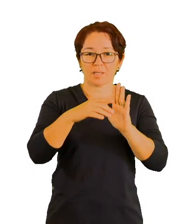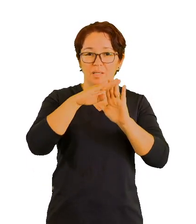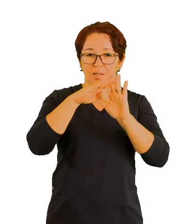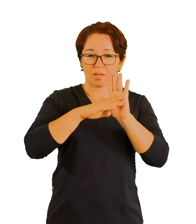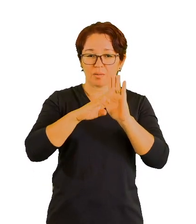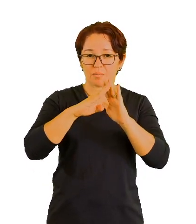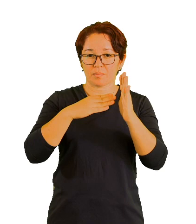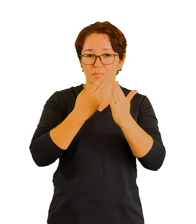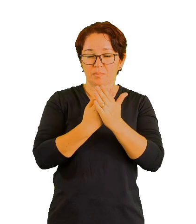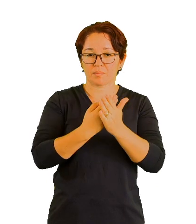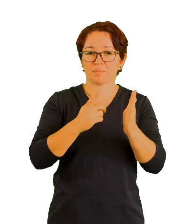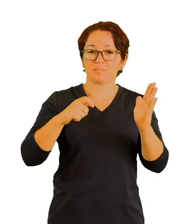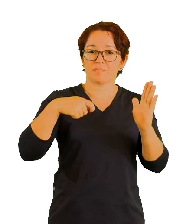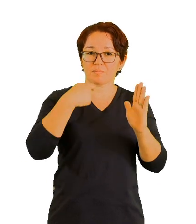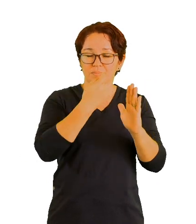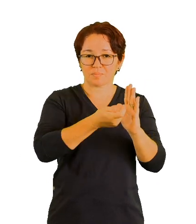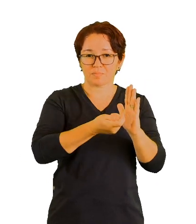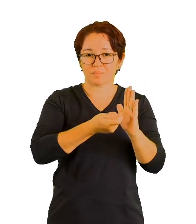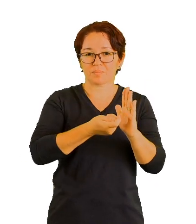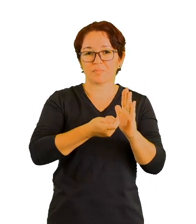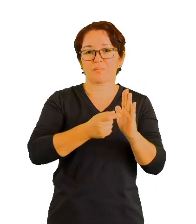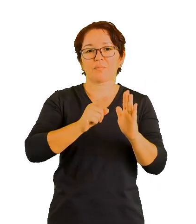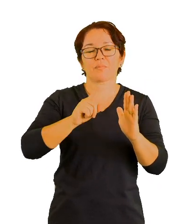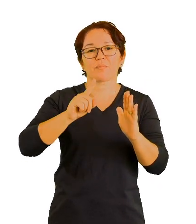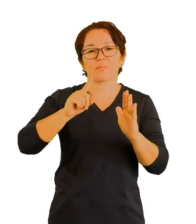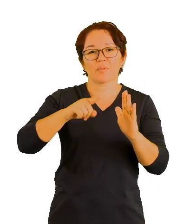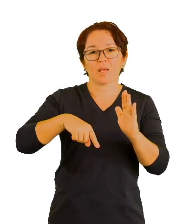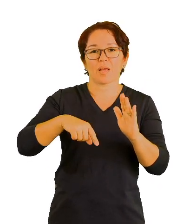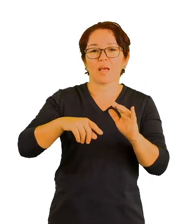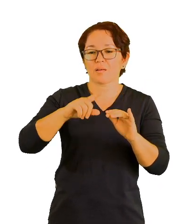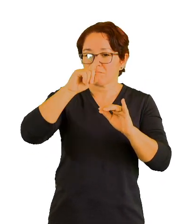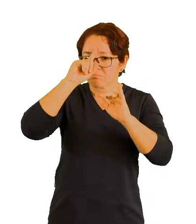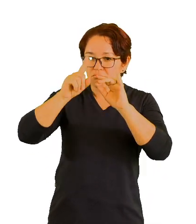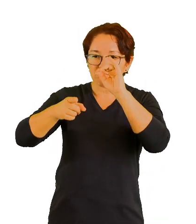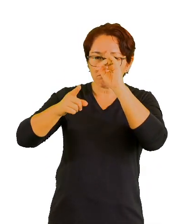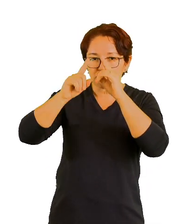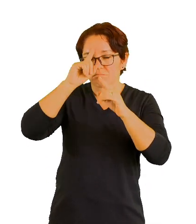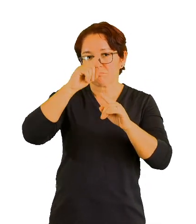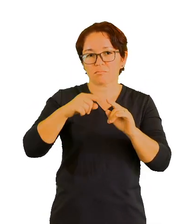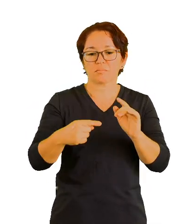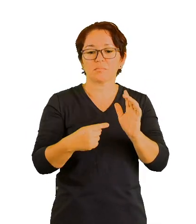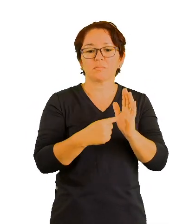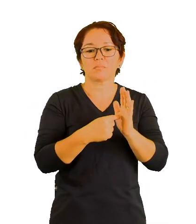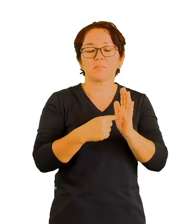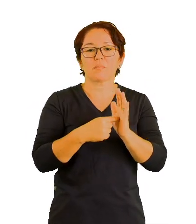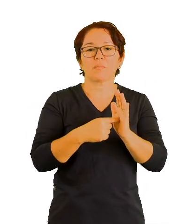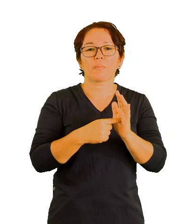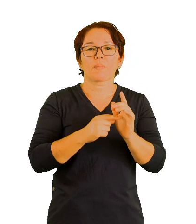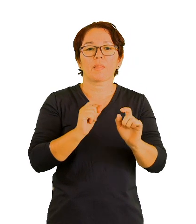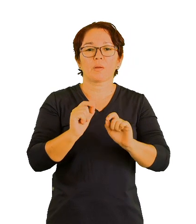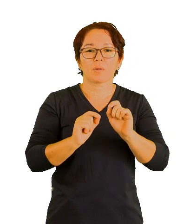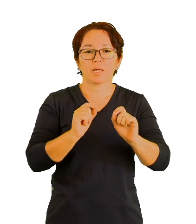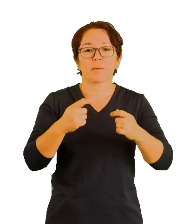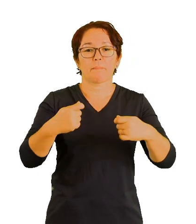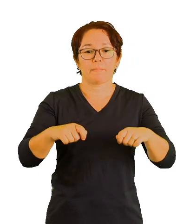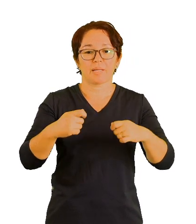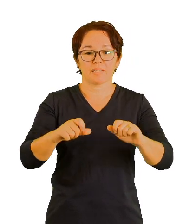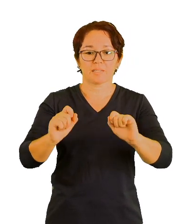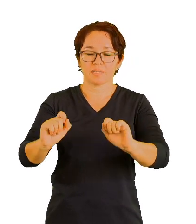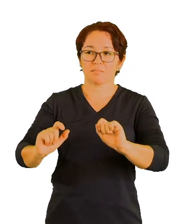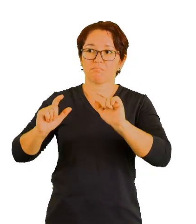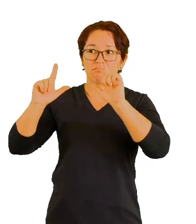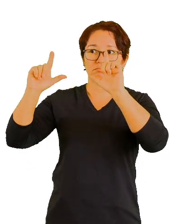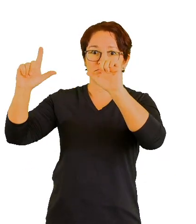utiliza o registro formal, porque circula no ambiente social da escola e